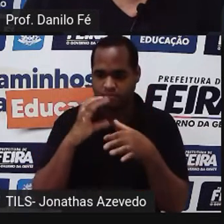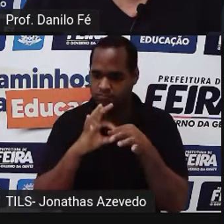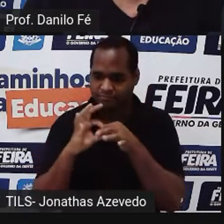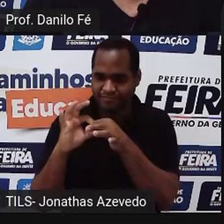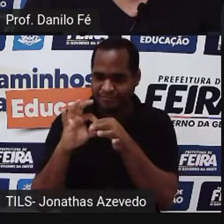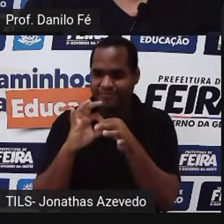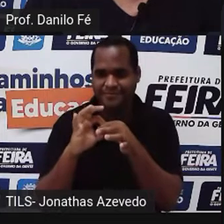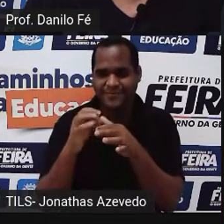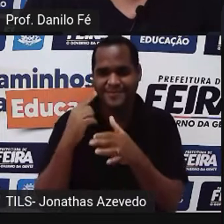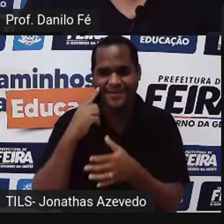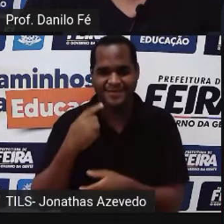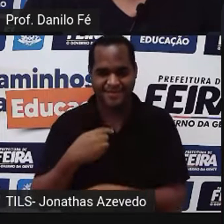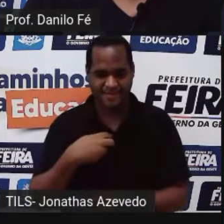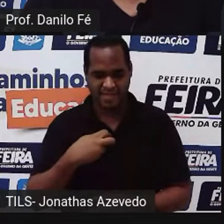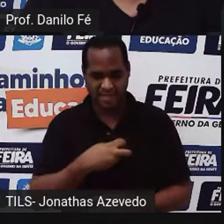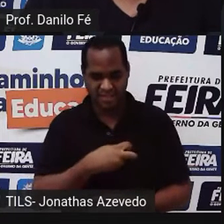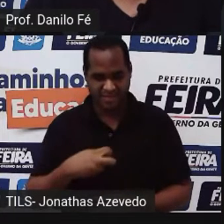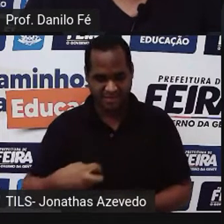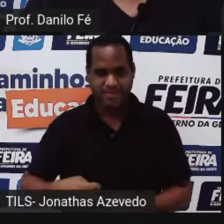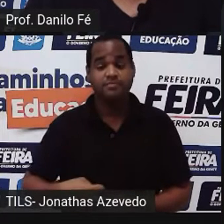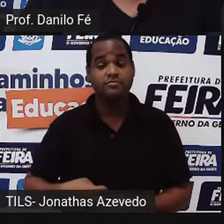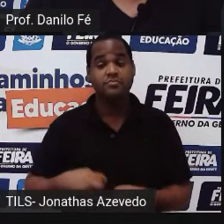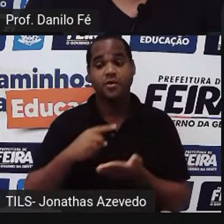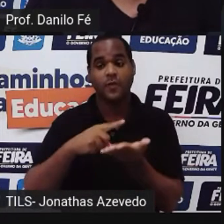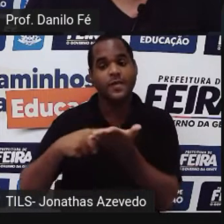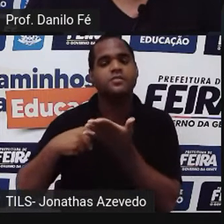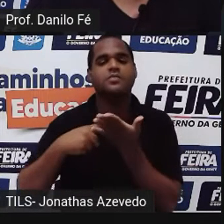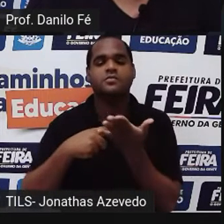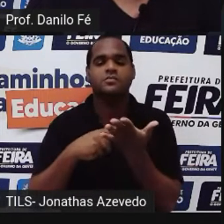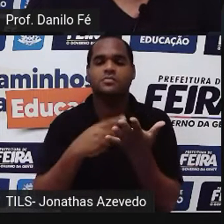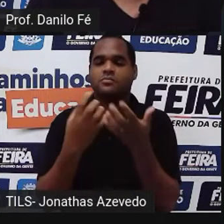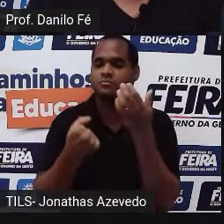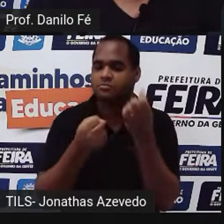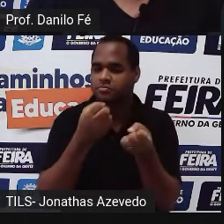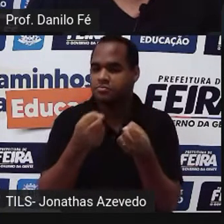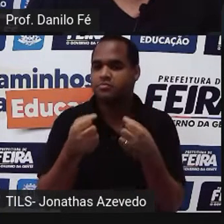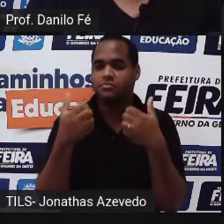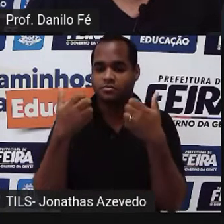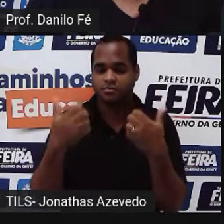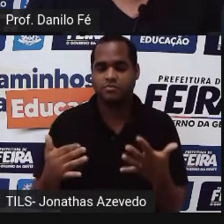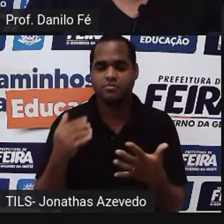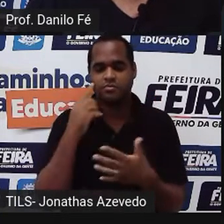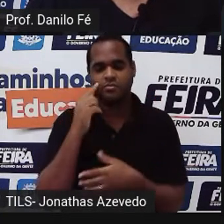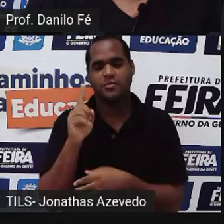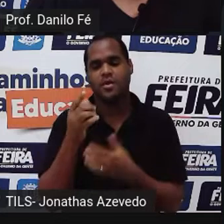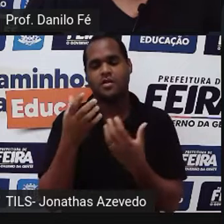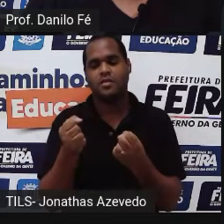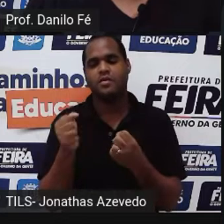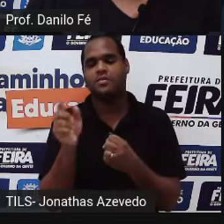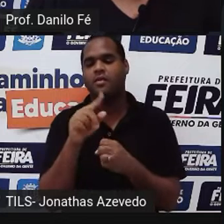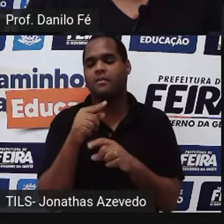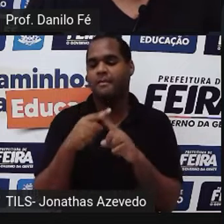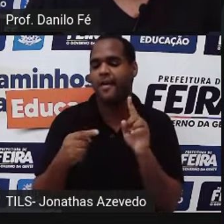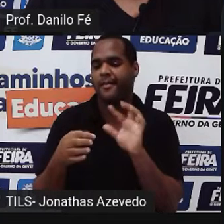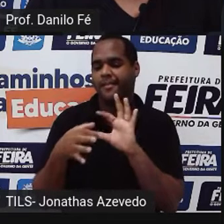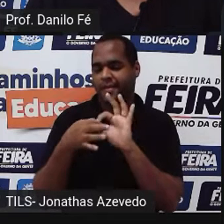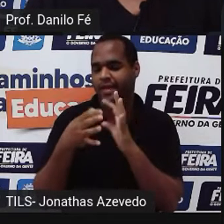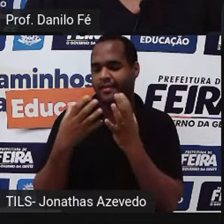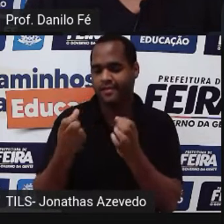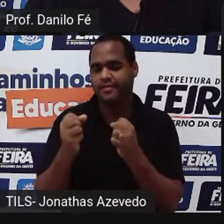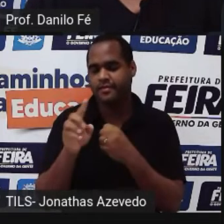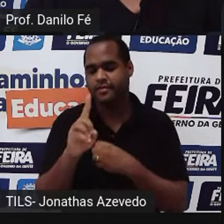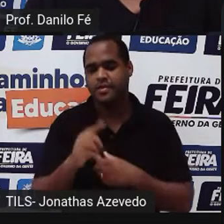no qual ele e a União Soviética se comprometiam a não se atacar.